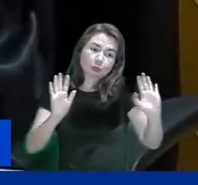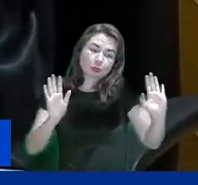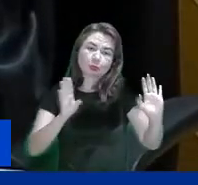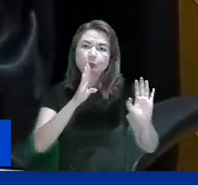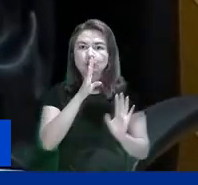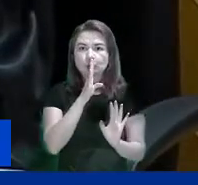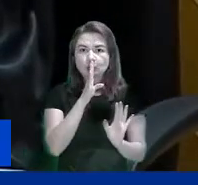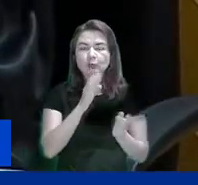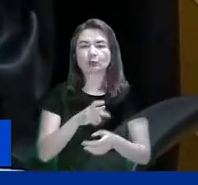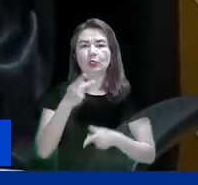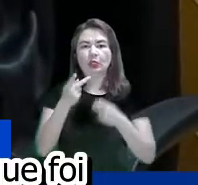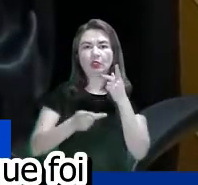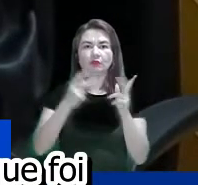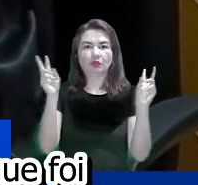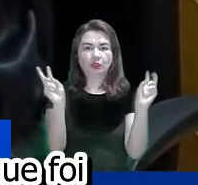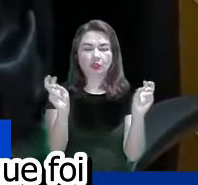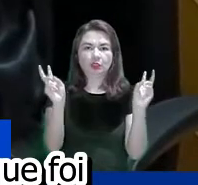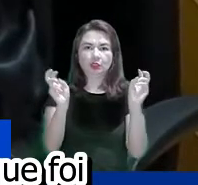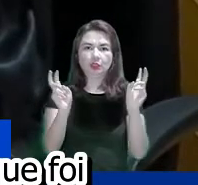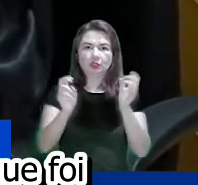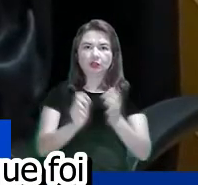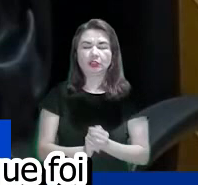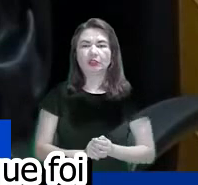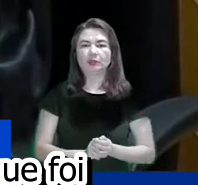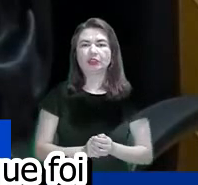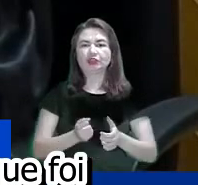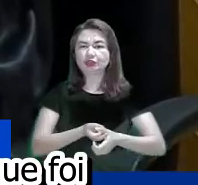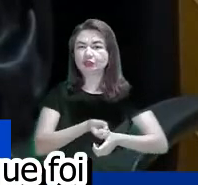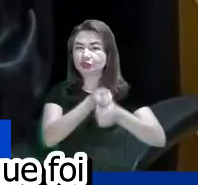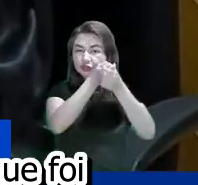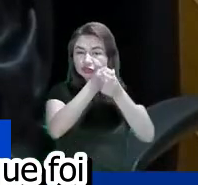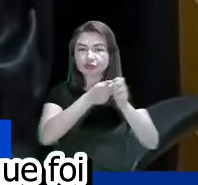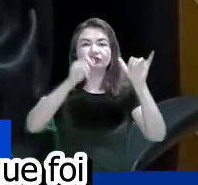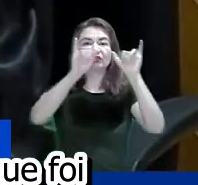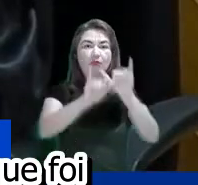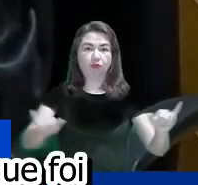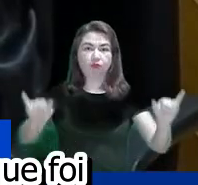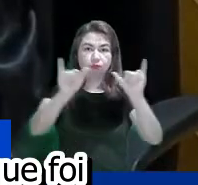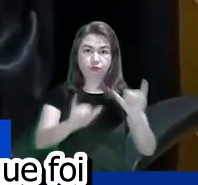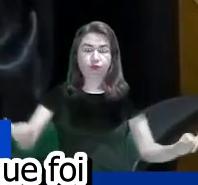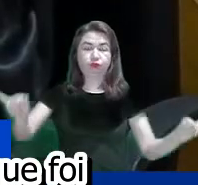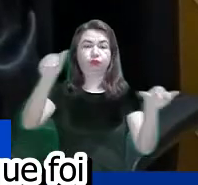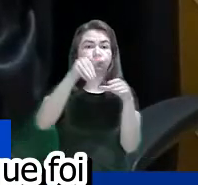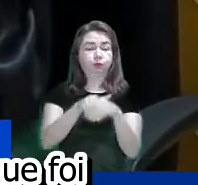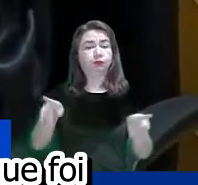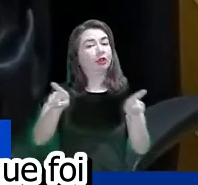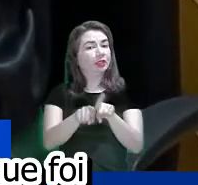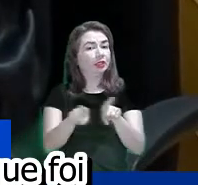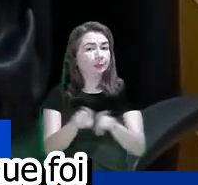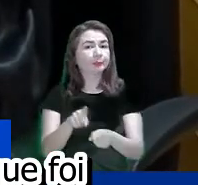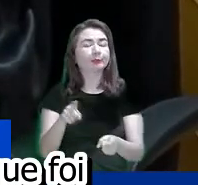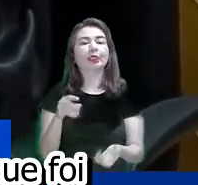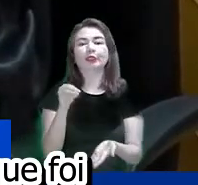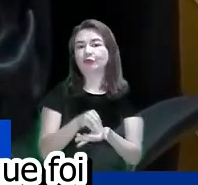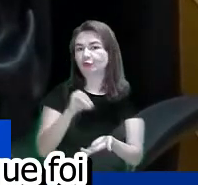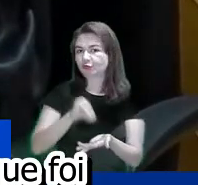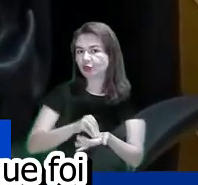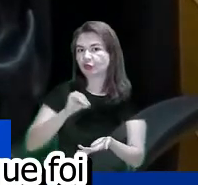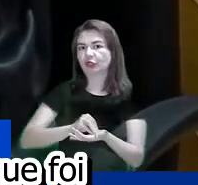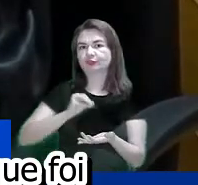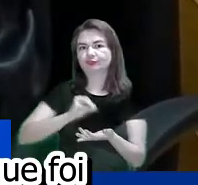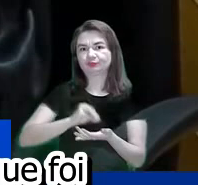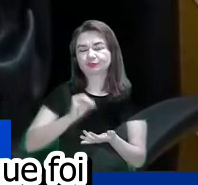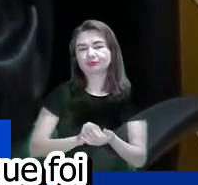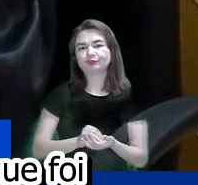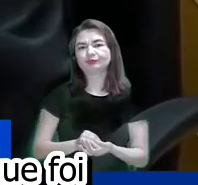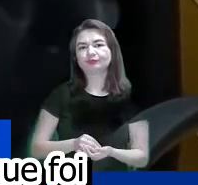ao discorrer sobre o tema da assunção de dívida Juiz de campanha. Normandes, de pele parda, cabelos escuros, Fala preso, também em usa ausência óculos de intimação armação para apresentar quadrada, a nota